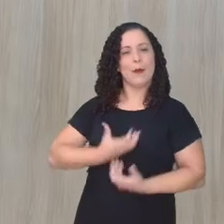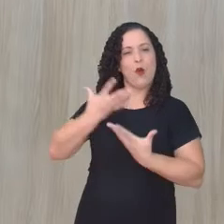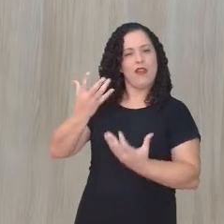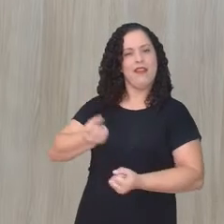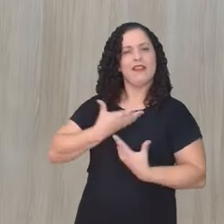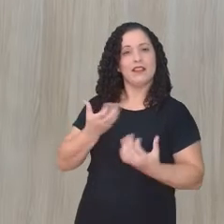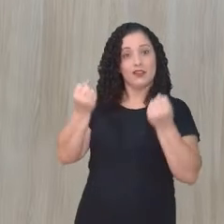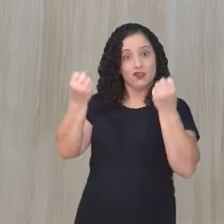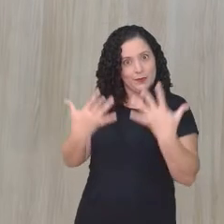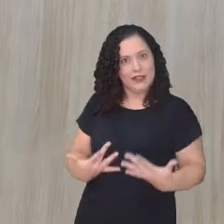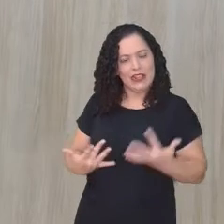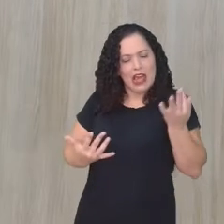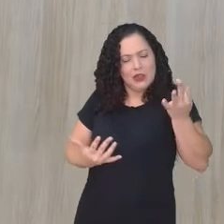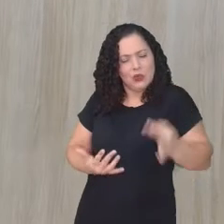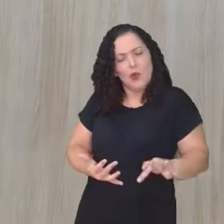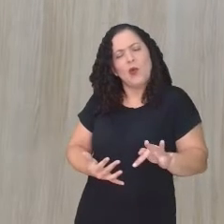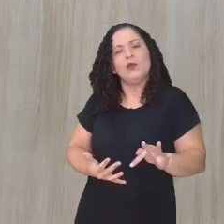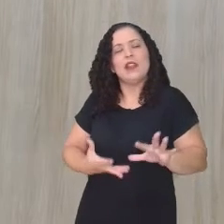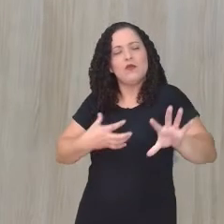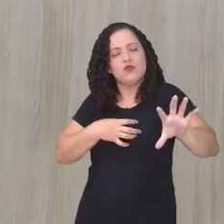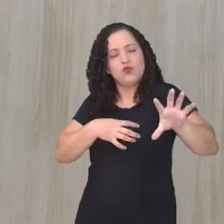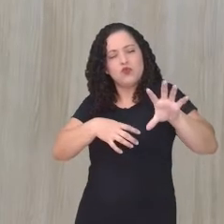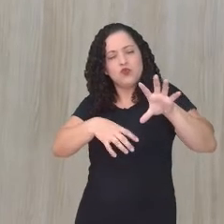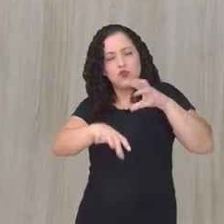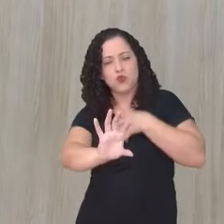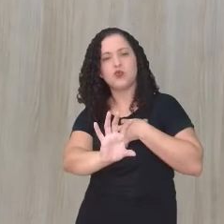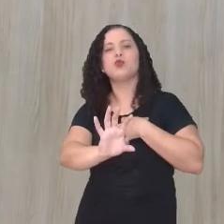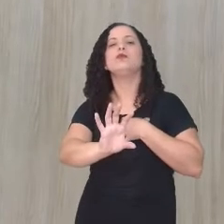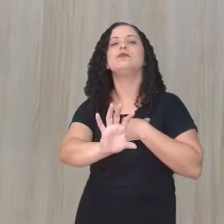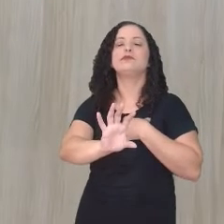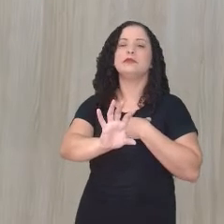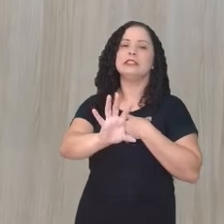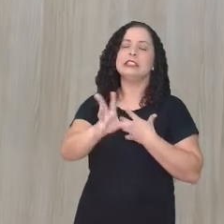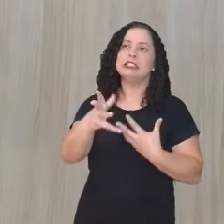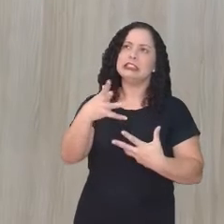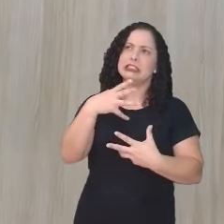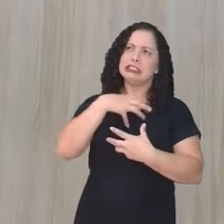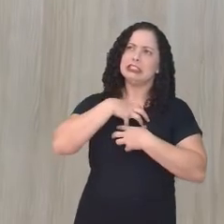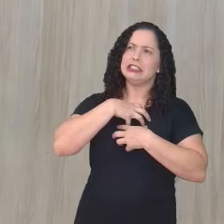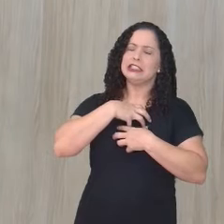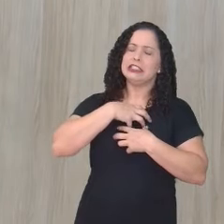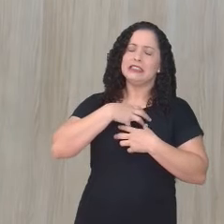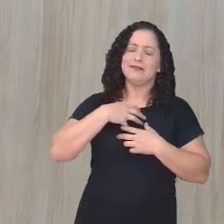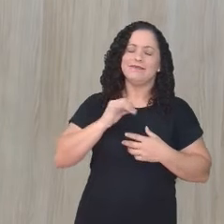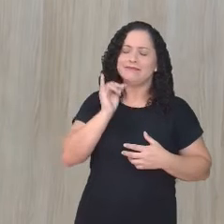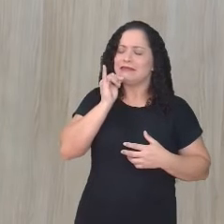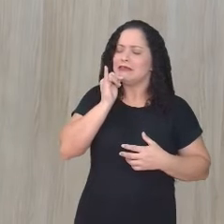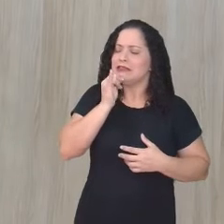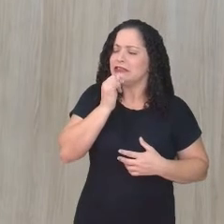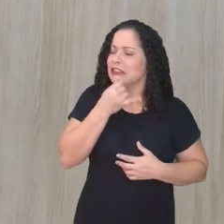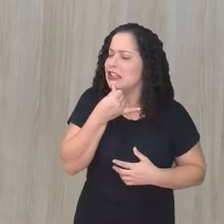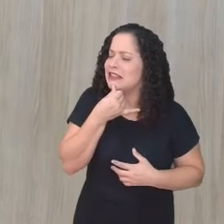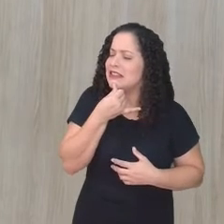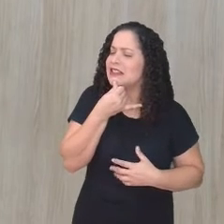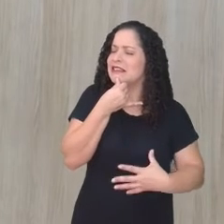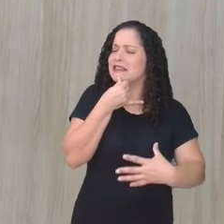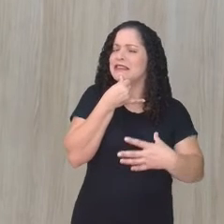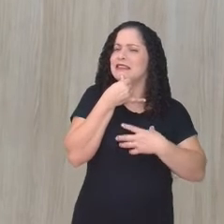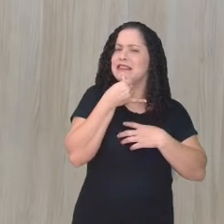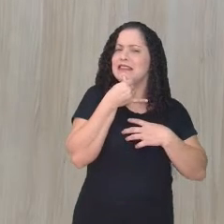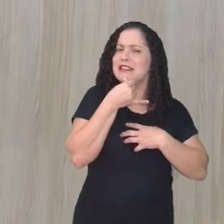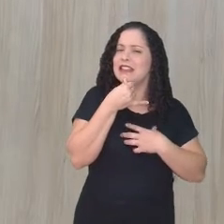conheço um poeta da dor, não é? Que ele escreve para aliviar a dor, o sofrimento dos